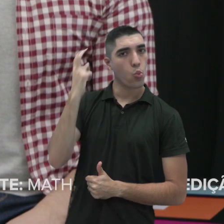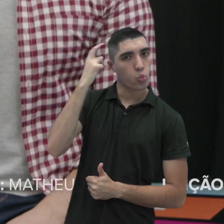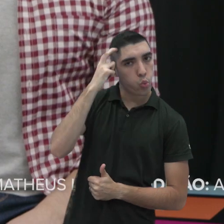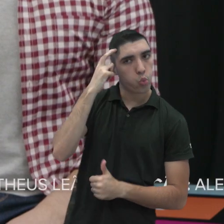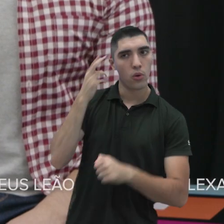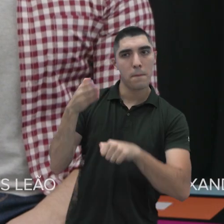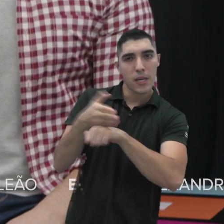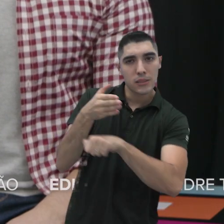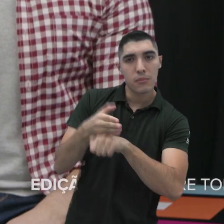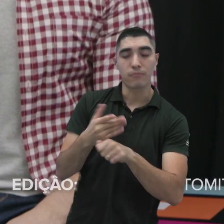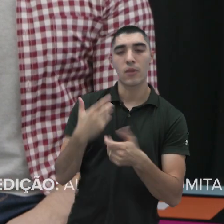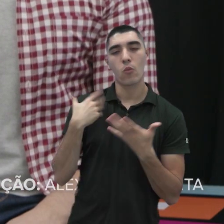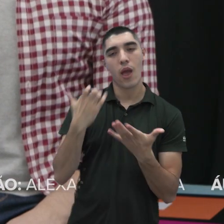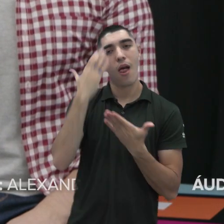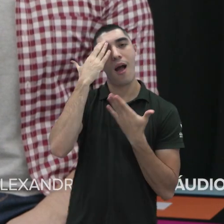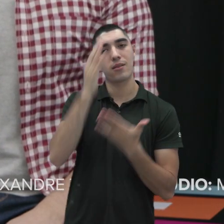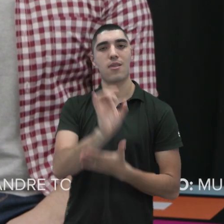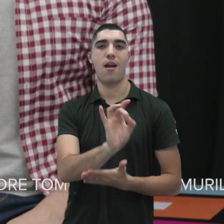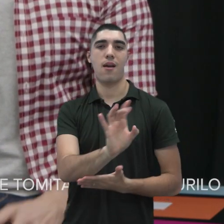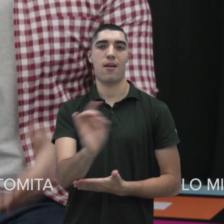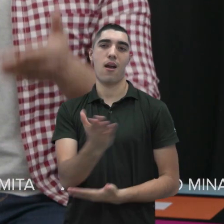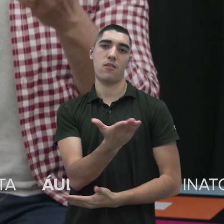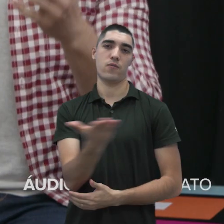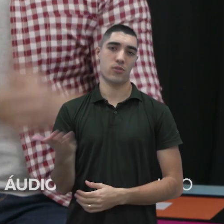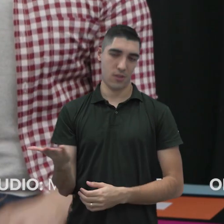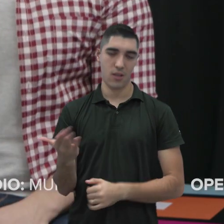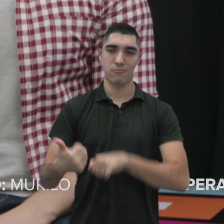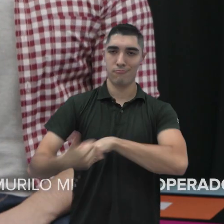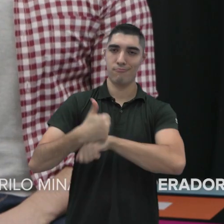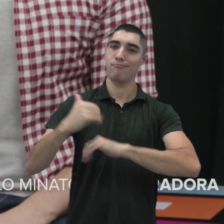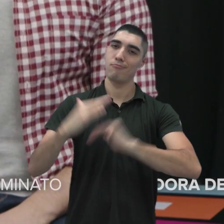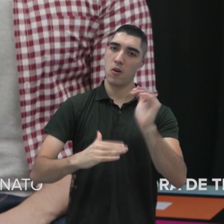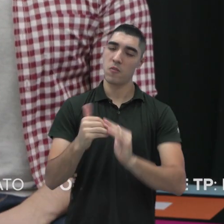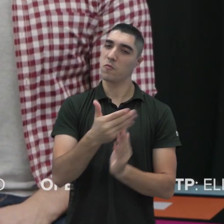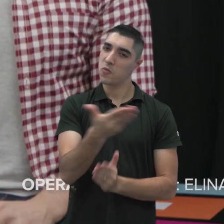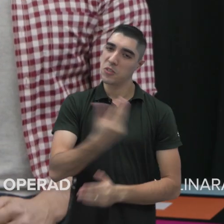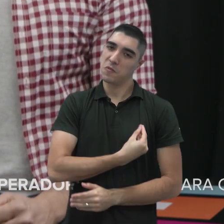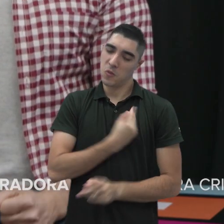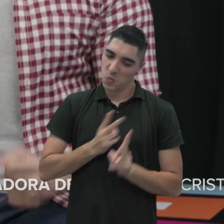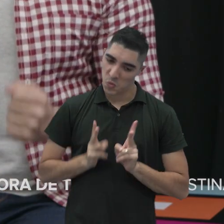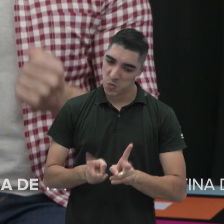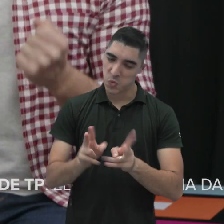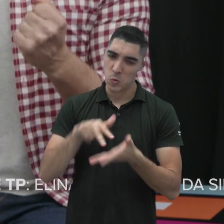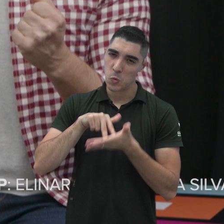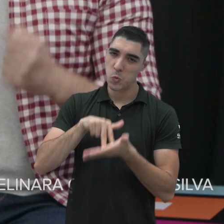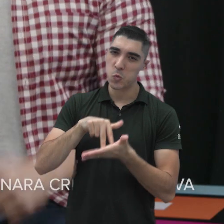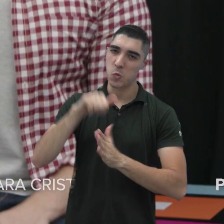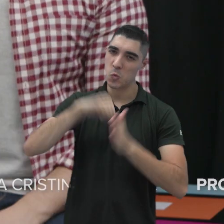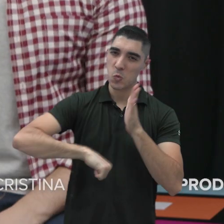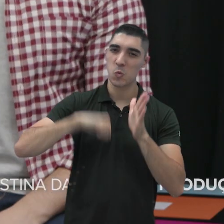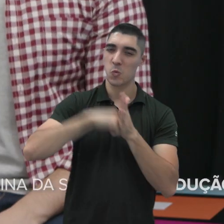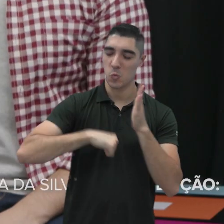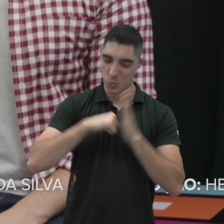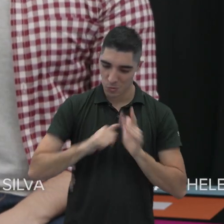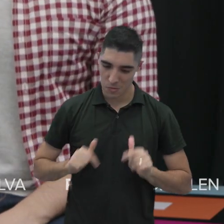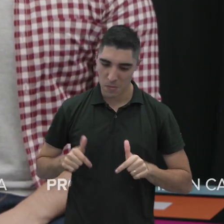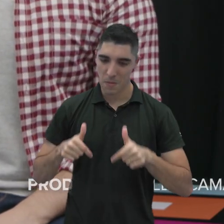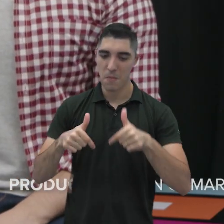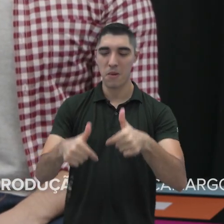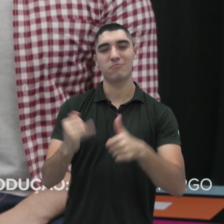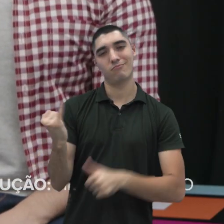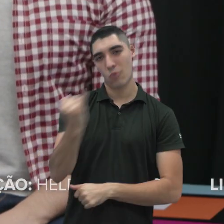a cultura feita por esses artistas, quero agradecer muito a você por estar existindo e resistindo